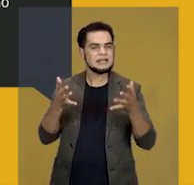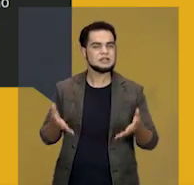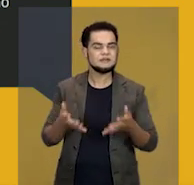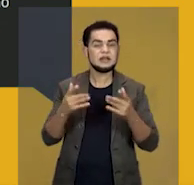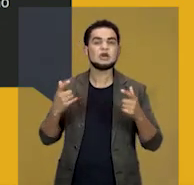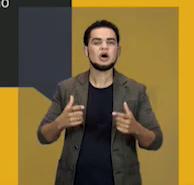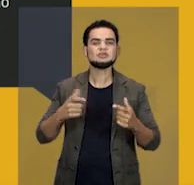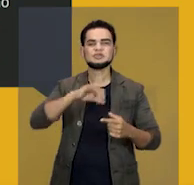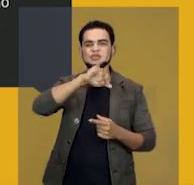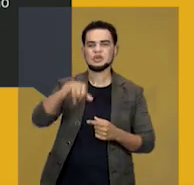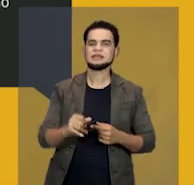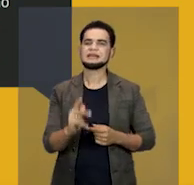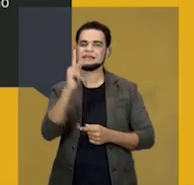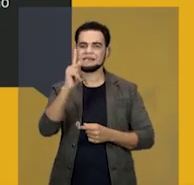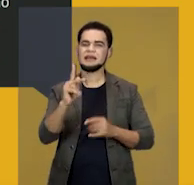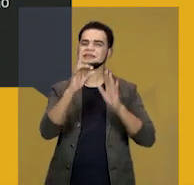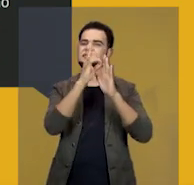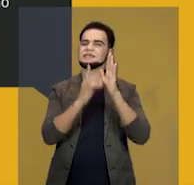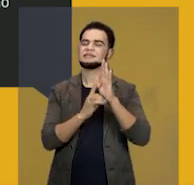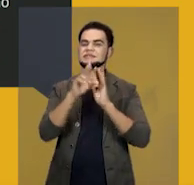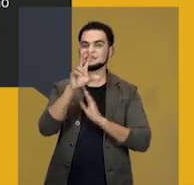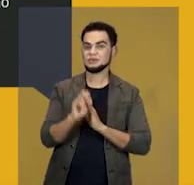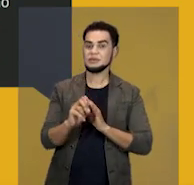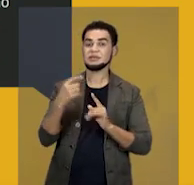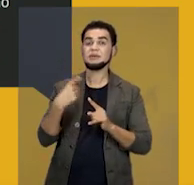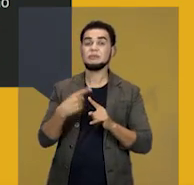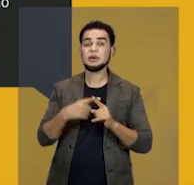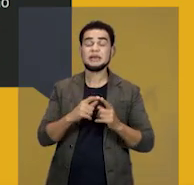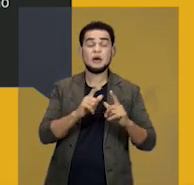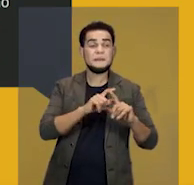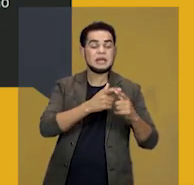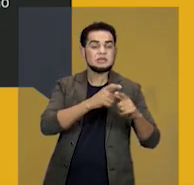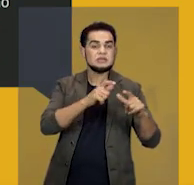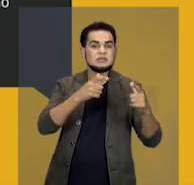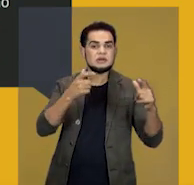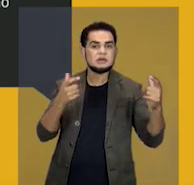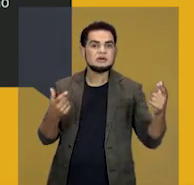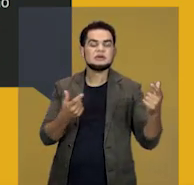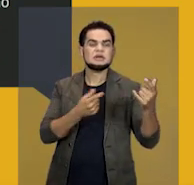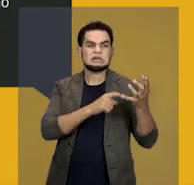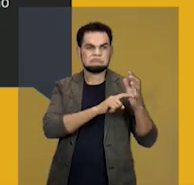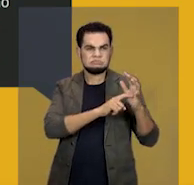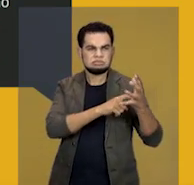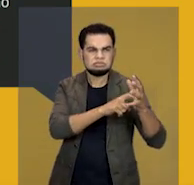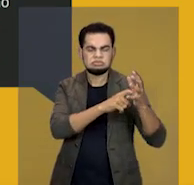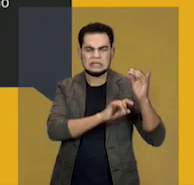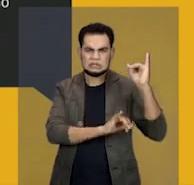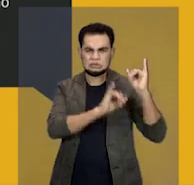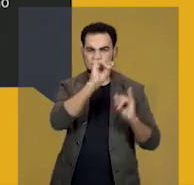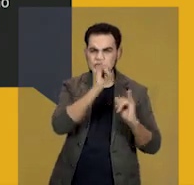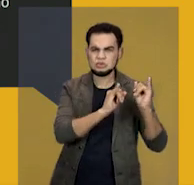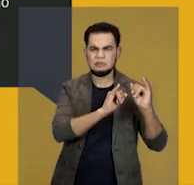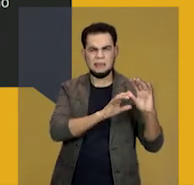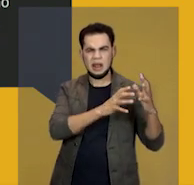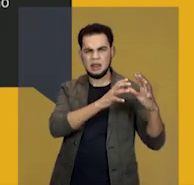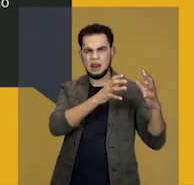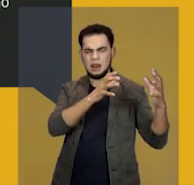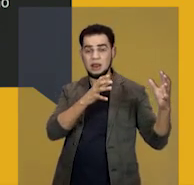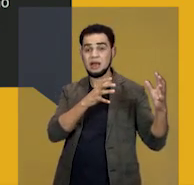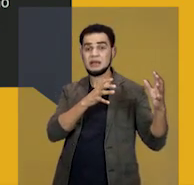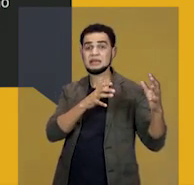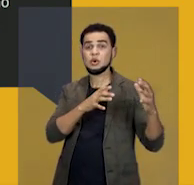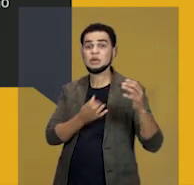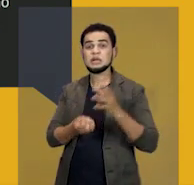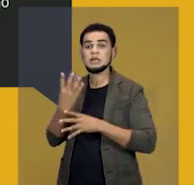na década de 50, pois a intensificação da mecanização da produção agrícola produziu desemprego e redução